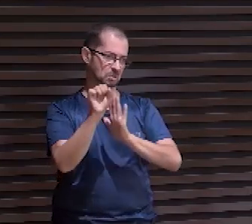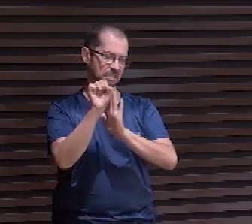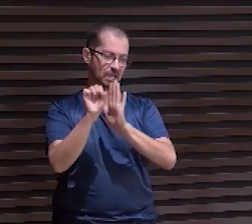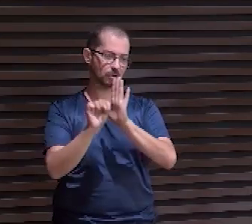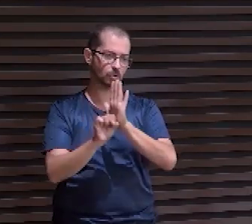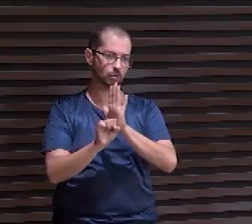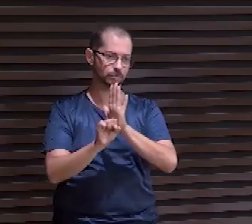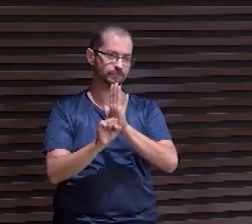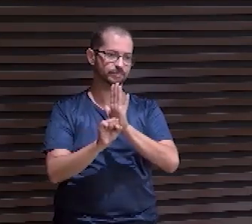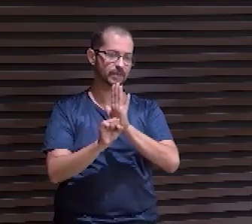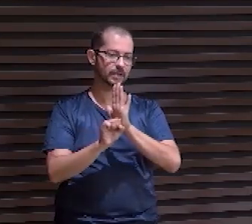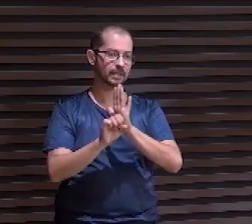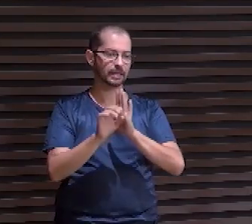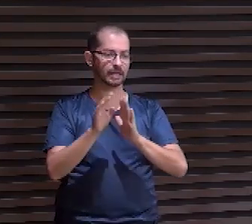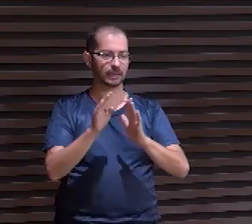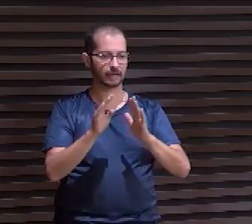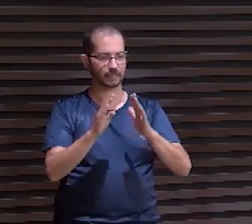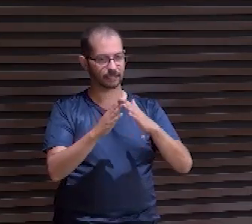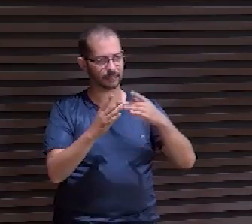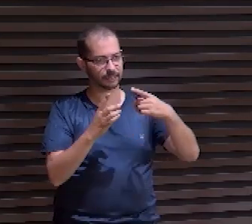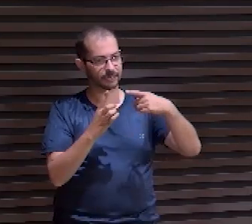de etnia